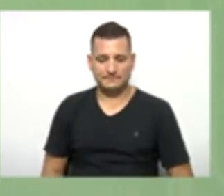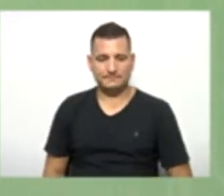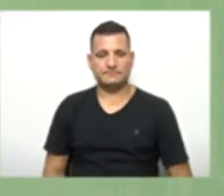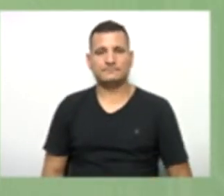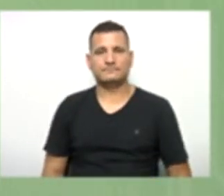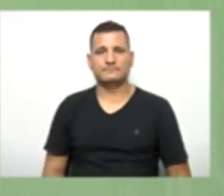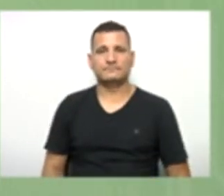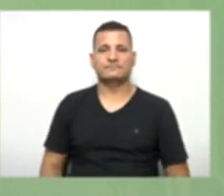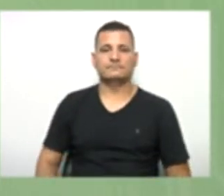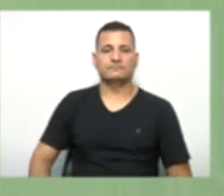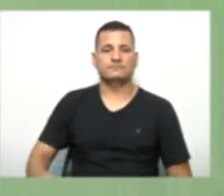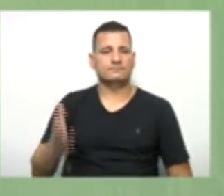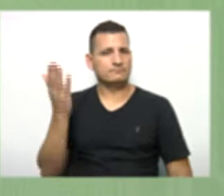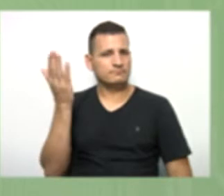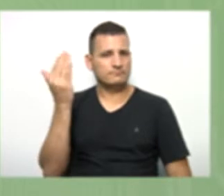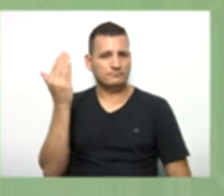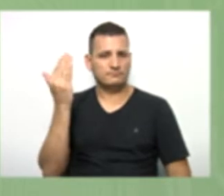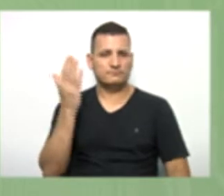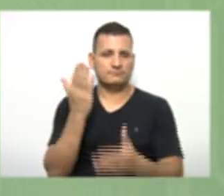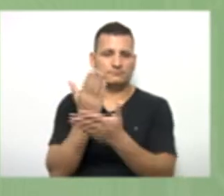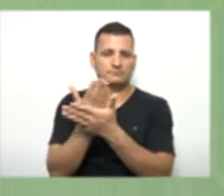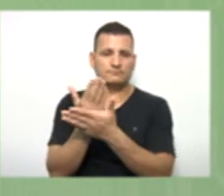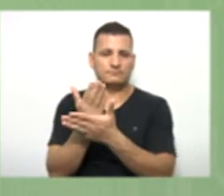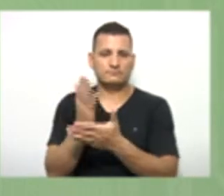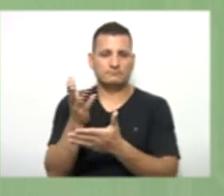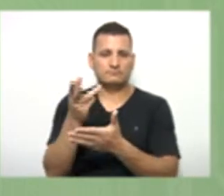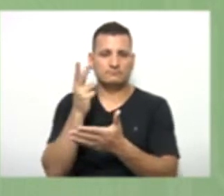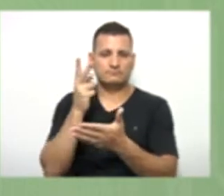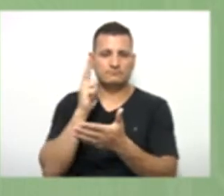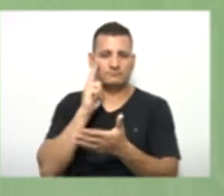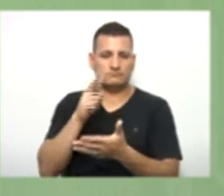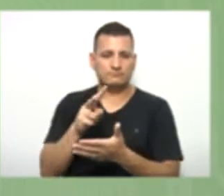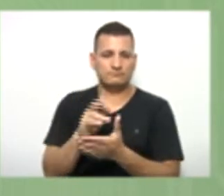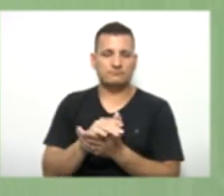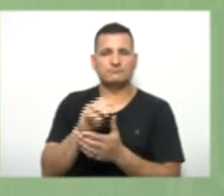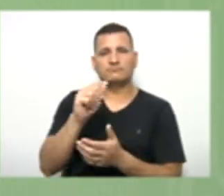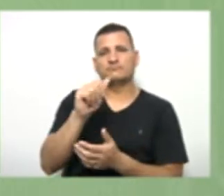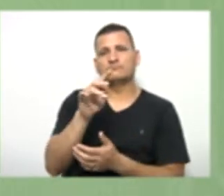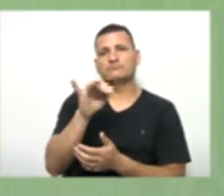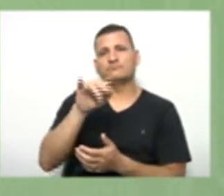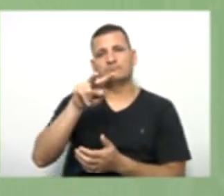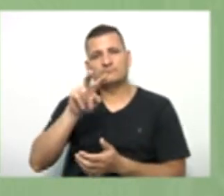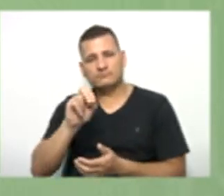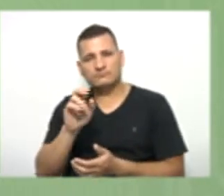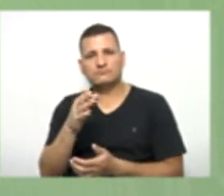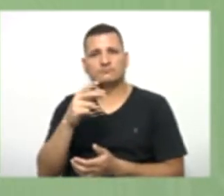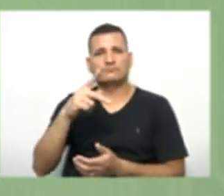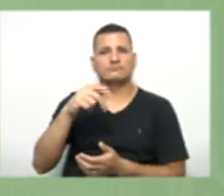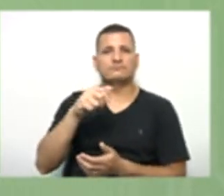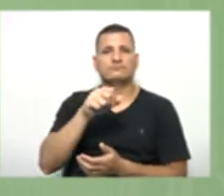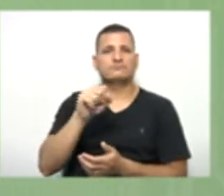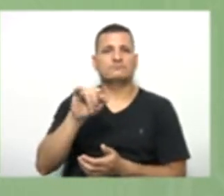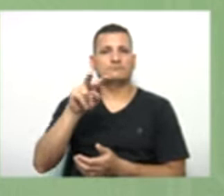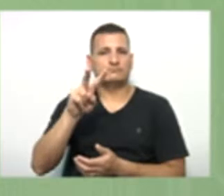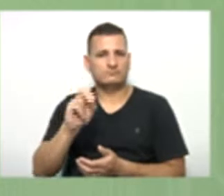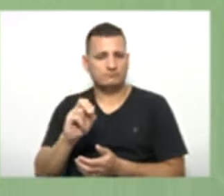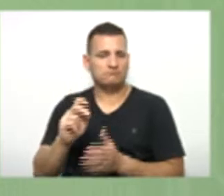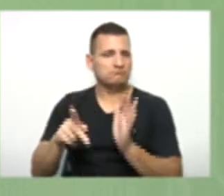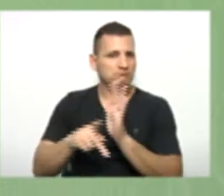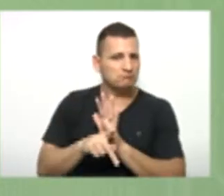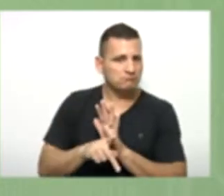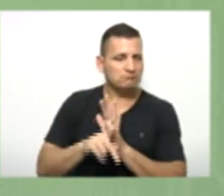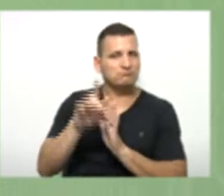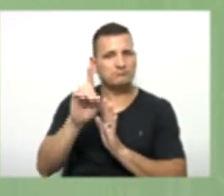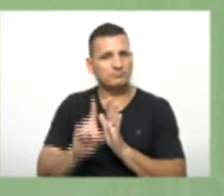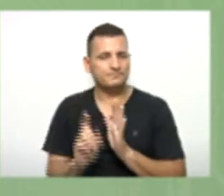na aula passada as contas patrimoniais. Ativo, passivo, bens, direitos e obrigações. Nós